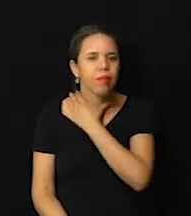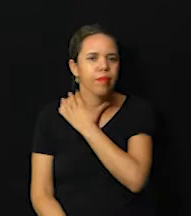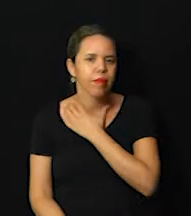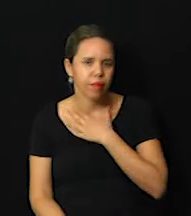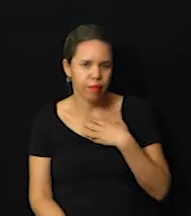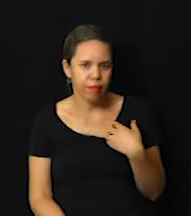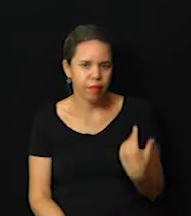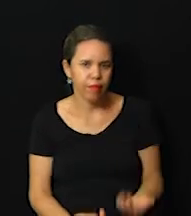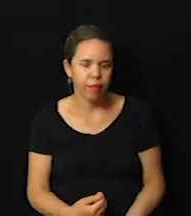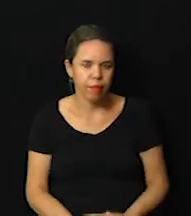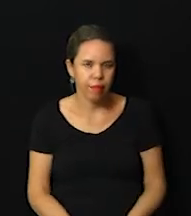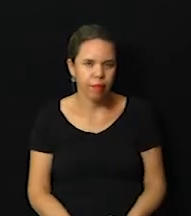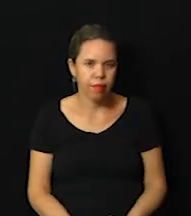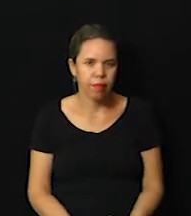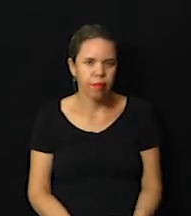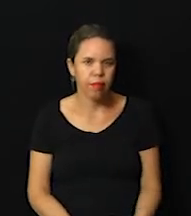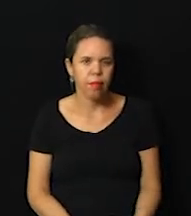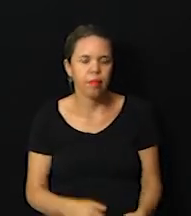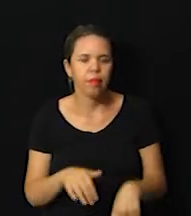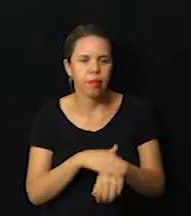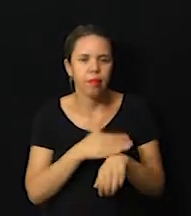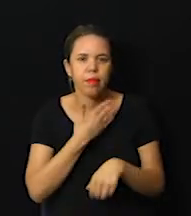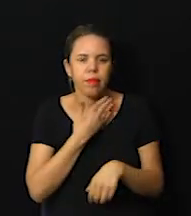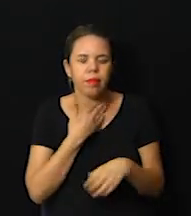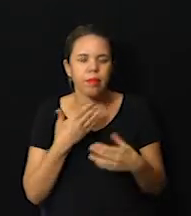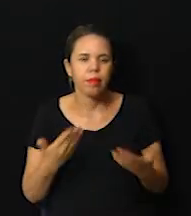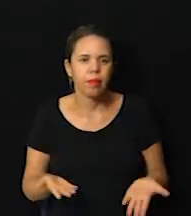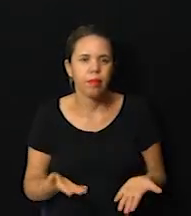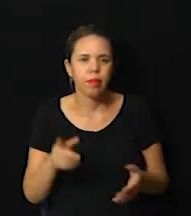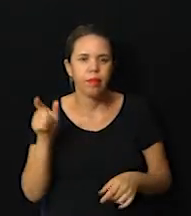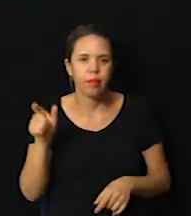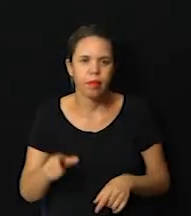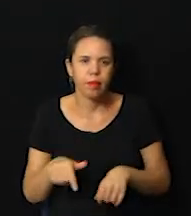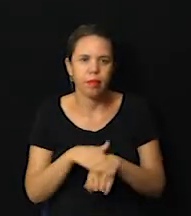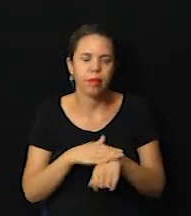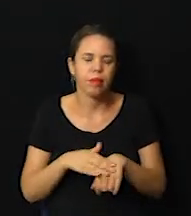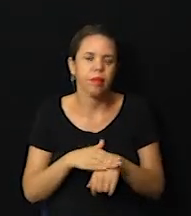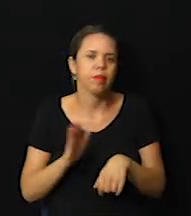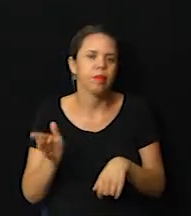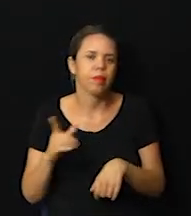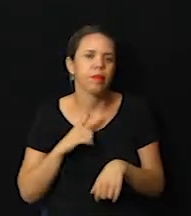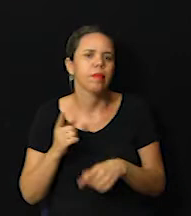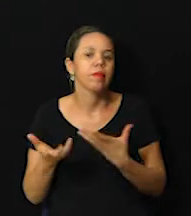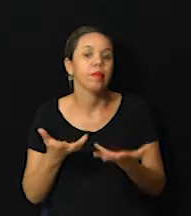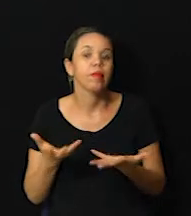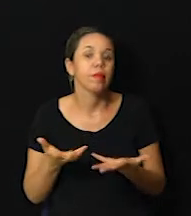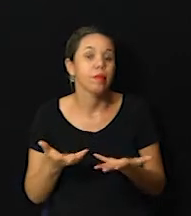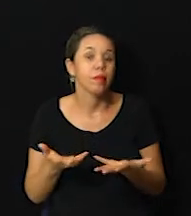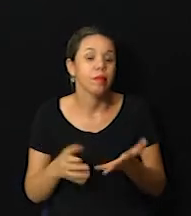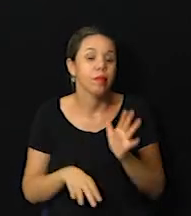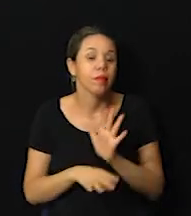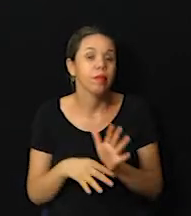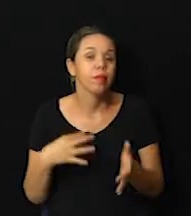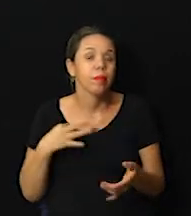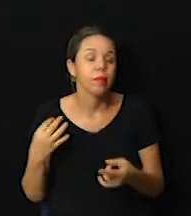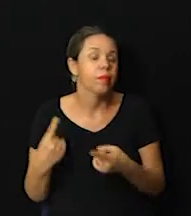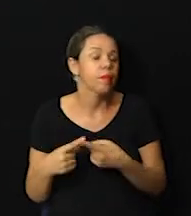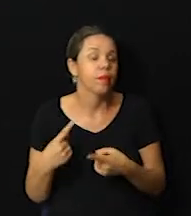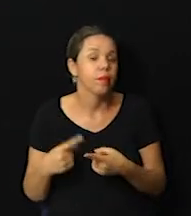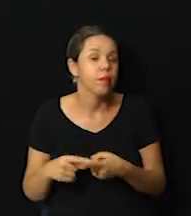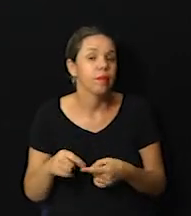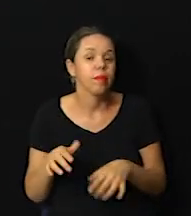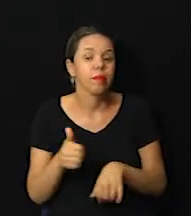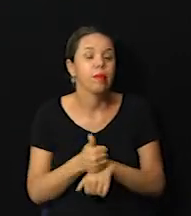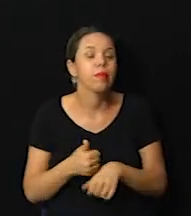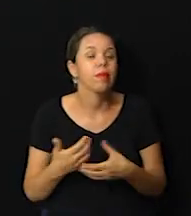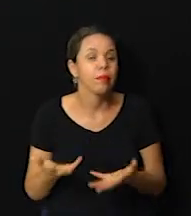grupocfeliz@gmail.com. É, normalmente a gente tem uma conversa, né, com a pessoa, já vendo o que ela quer ser voluntariado, de que